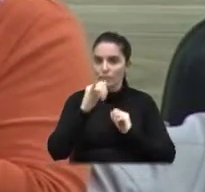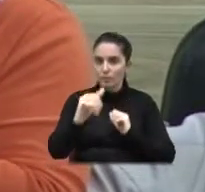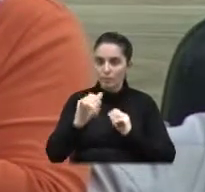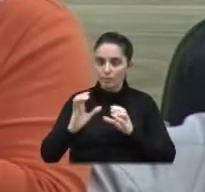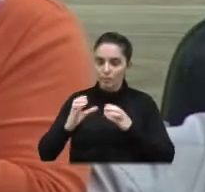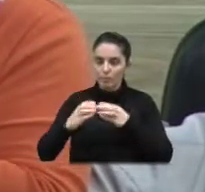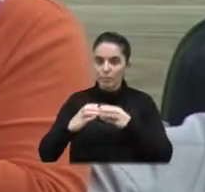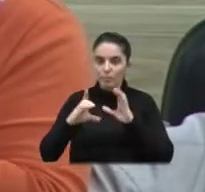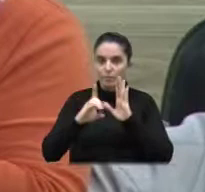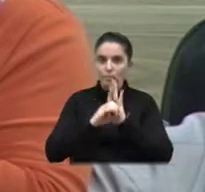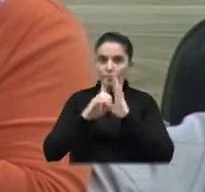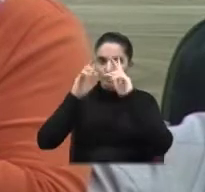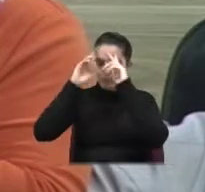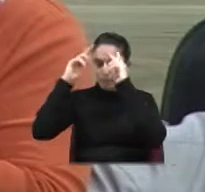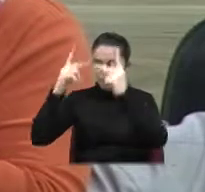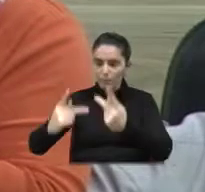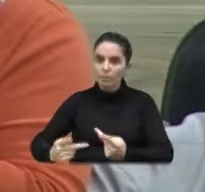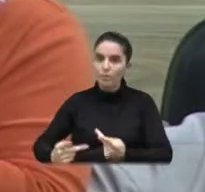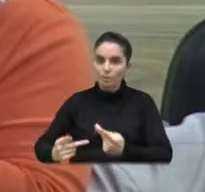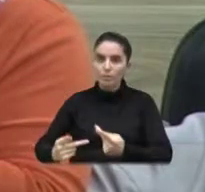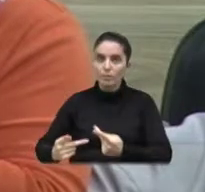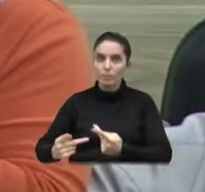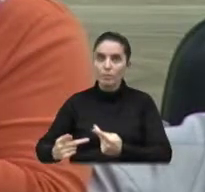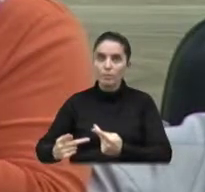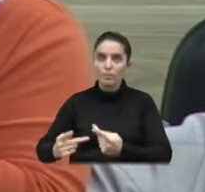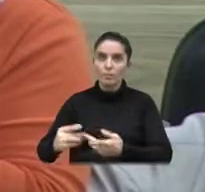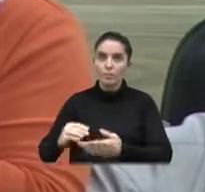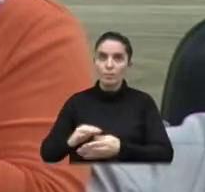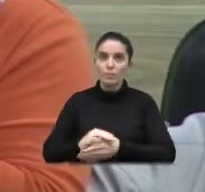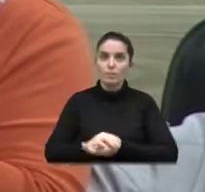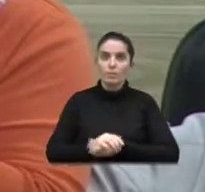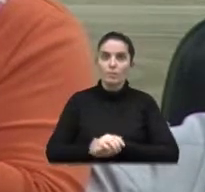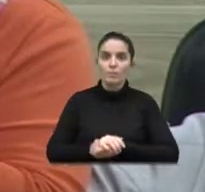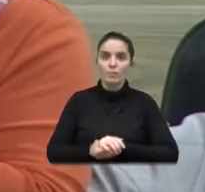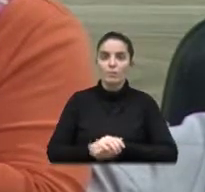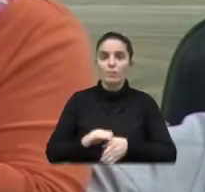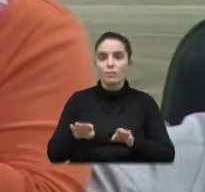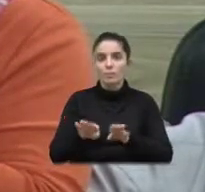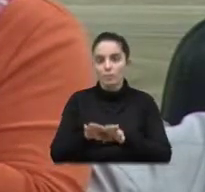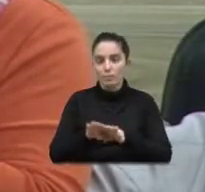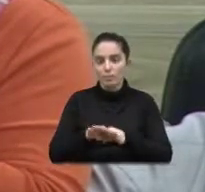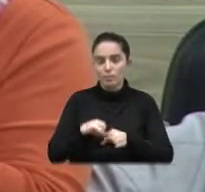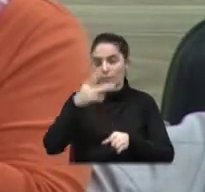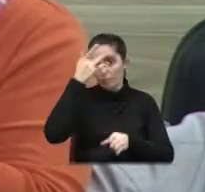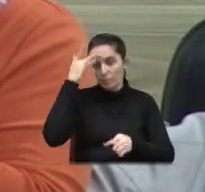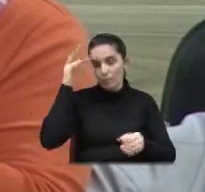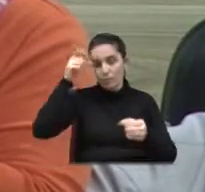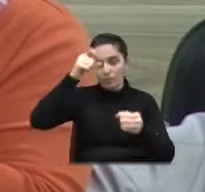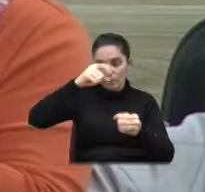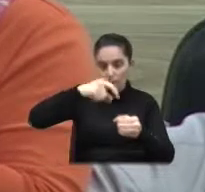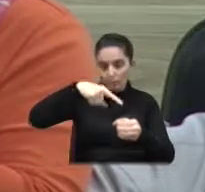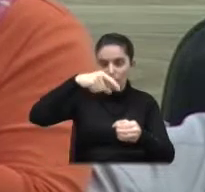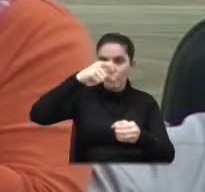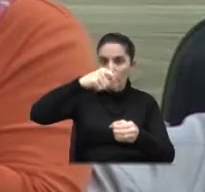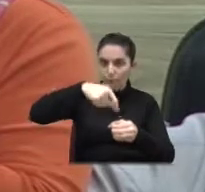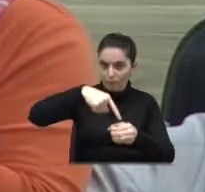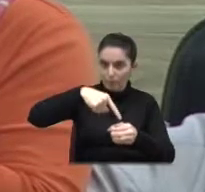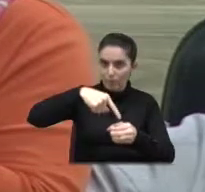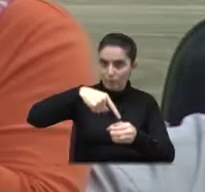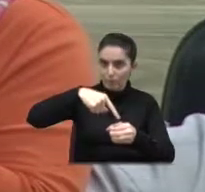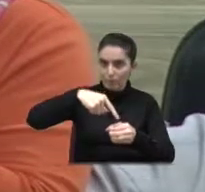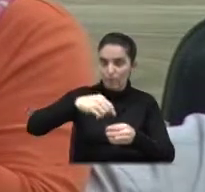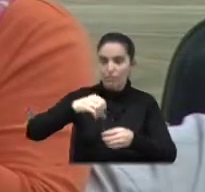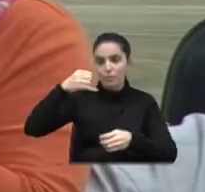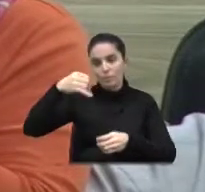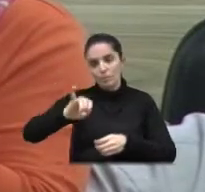Direitos Humanos, que, afinal de contas, é a Comissão de Direitos do Contribuinte e do Consumidor. Né? Então, para a gente, se algum membro da